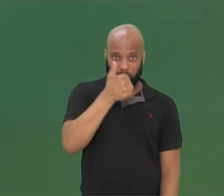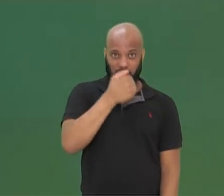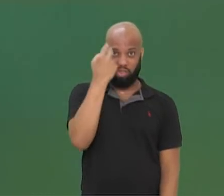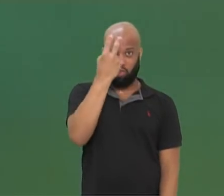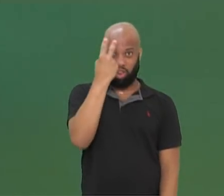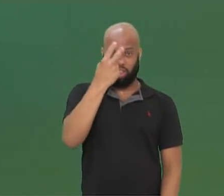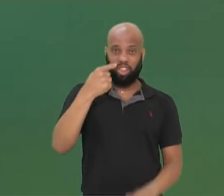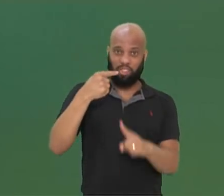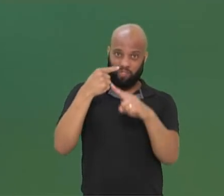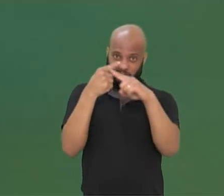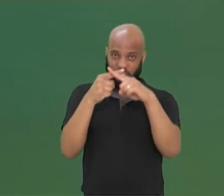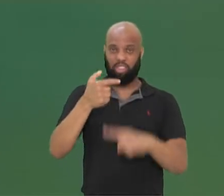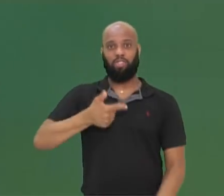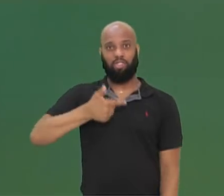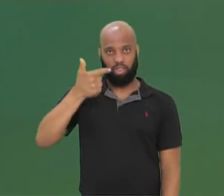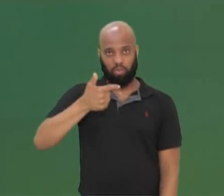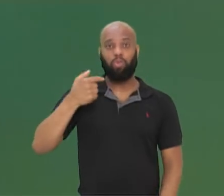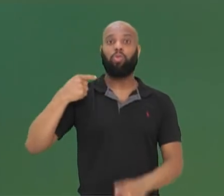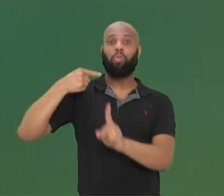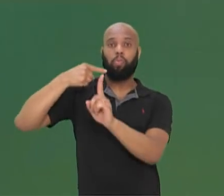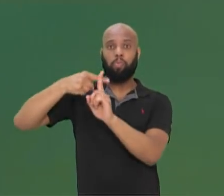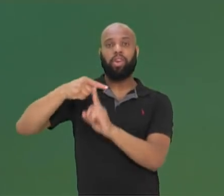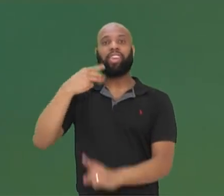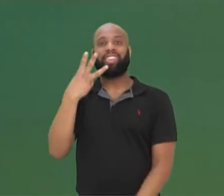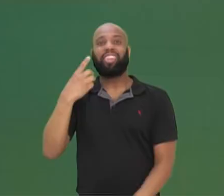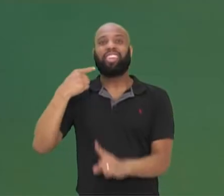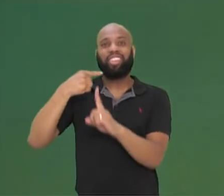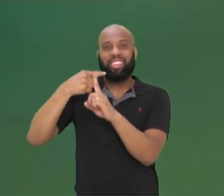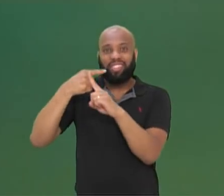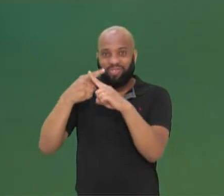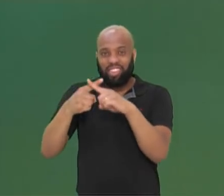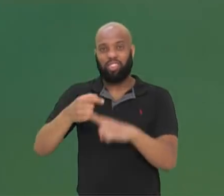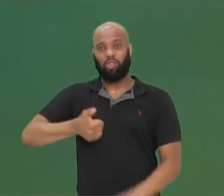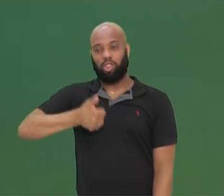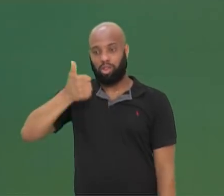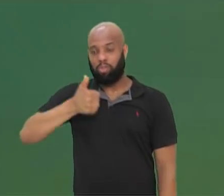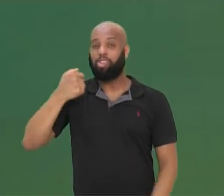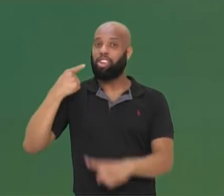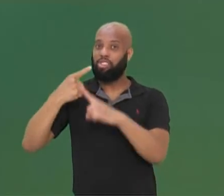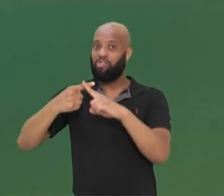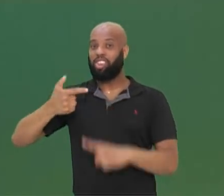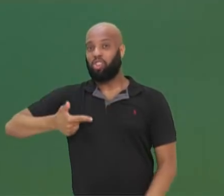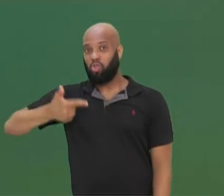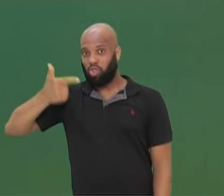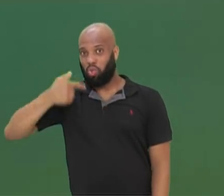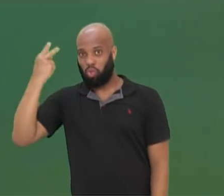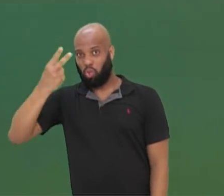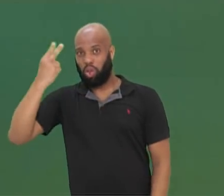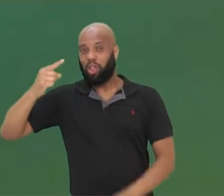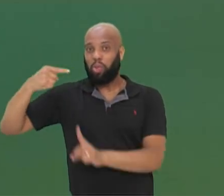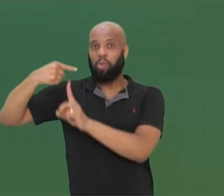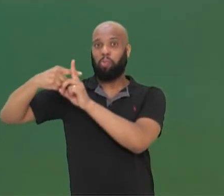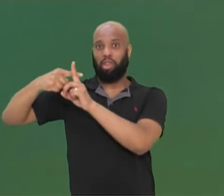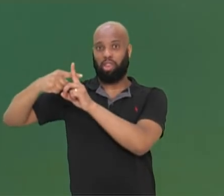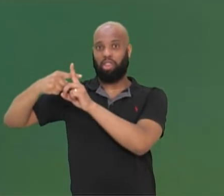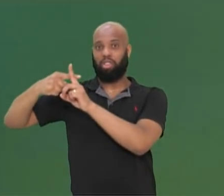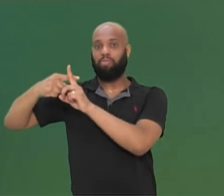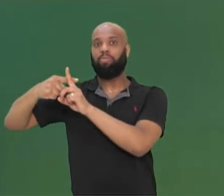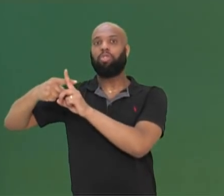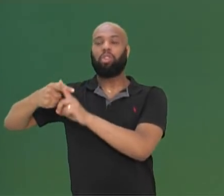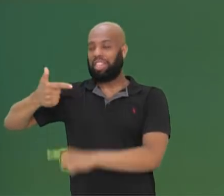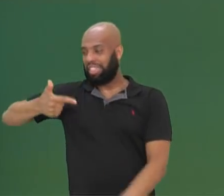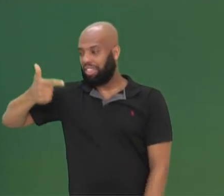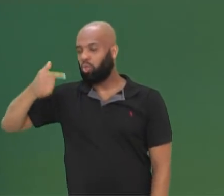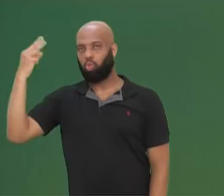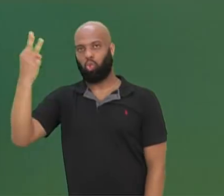segundo, mais 3 vezes o primeiro vezes o segundo ao quadrado, mais o cubo do segundo. Foca aqui no termo